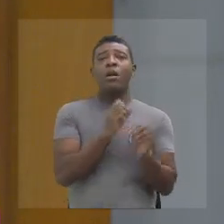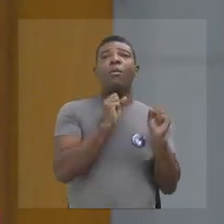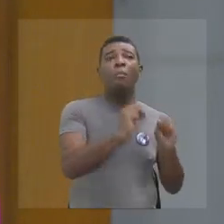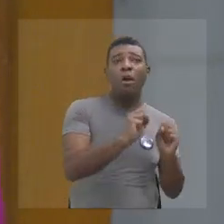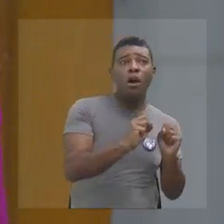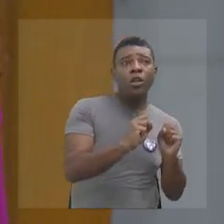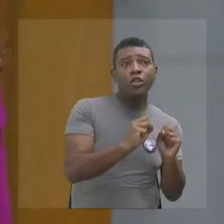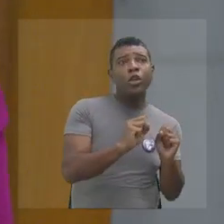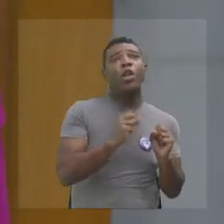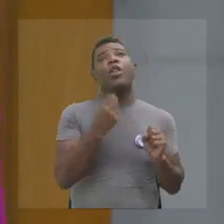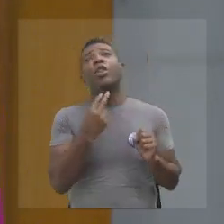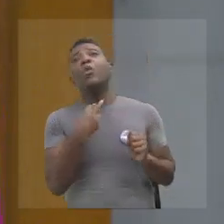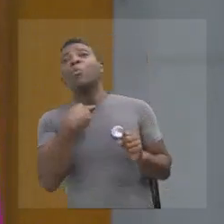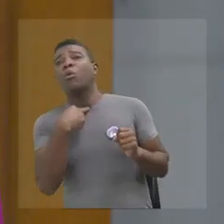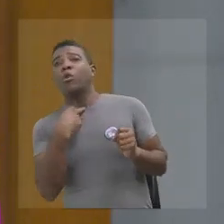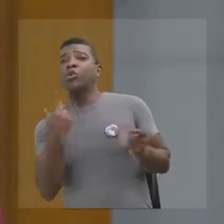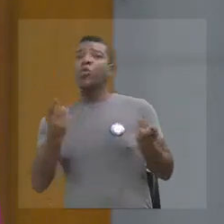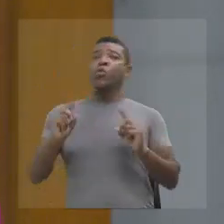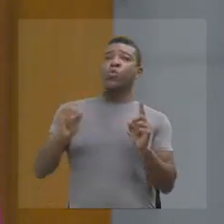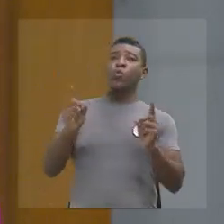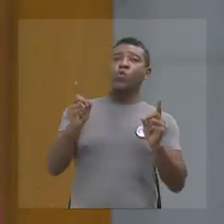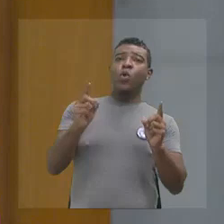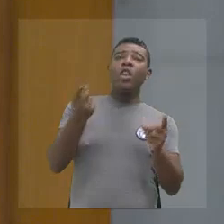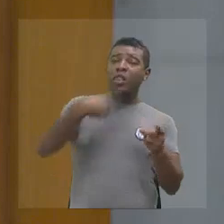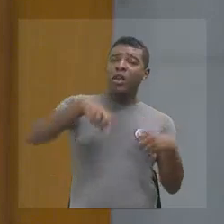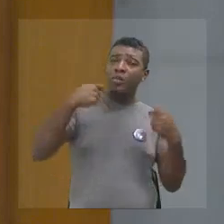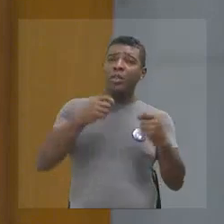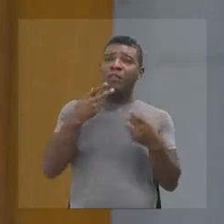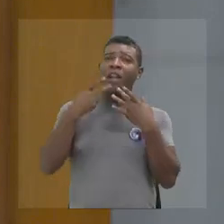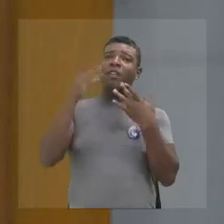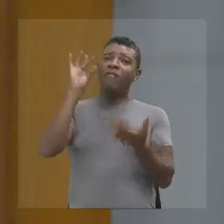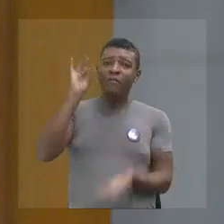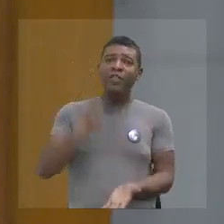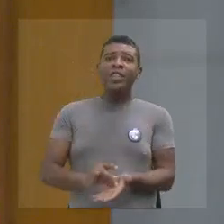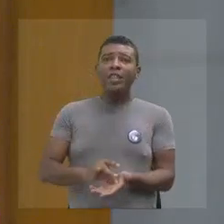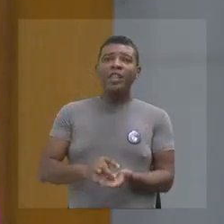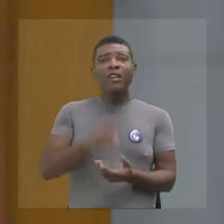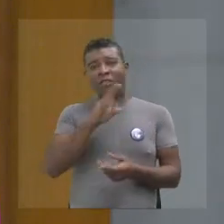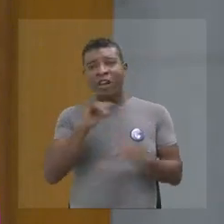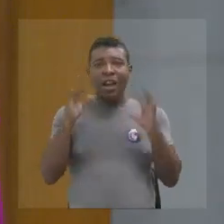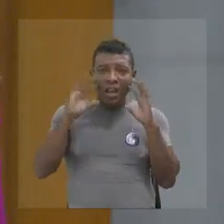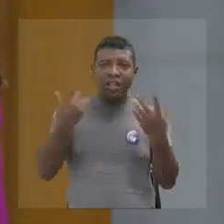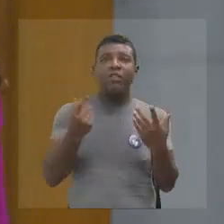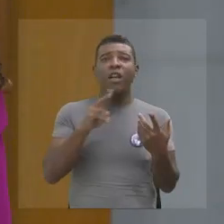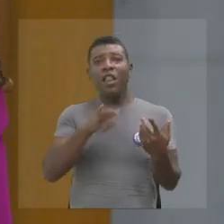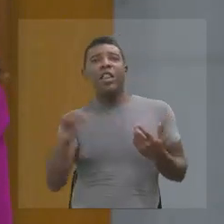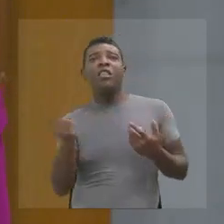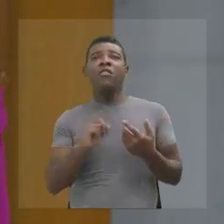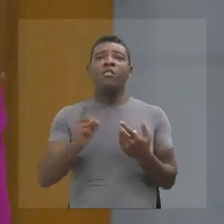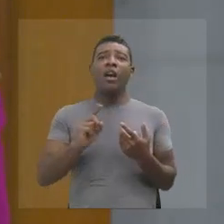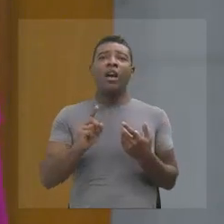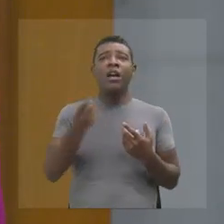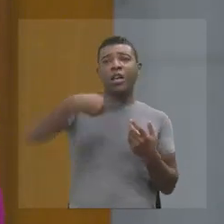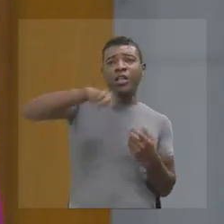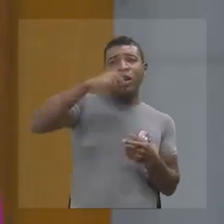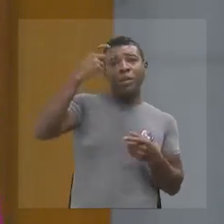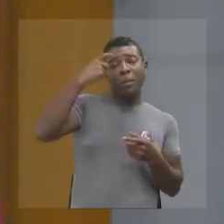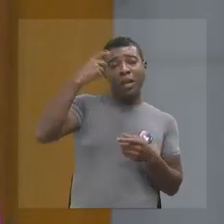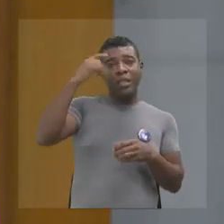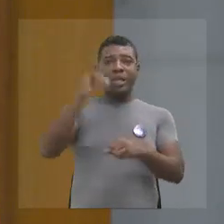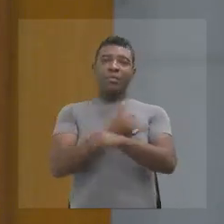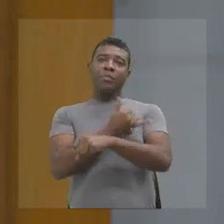não pode a gente tem que ser muito sincero transparente entendeu vai resolver não vai pra gente pensar nas estratégias